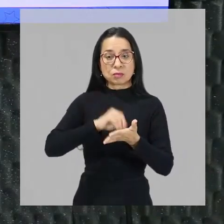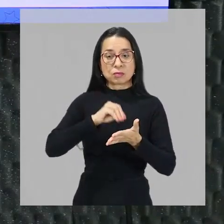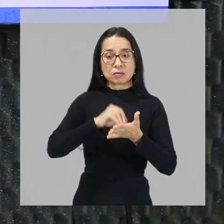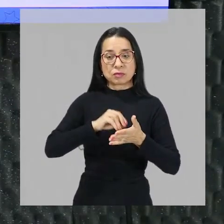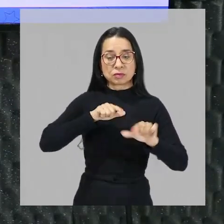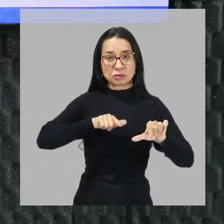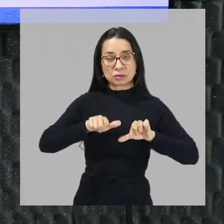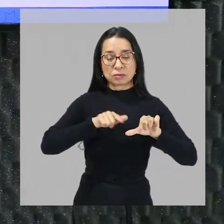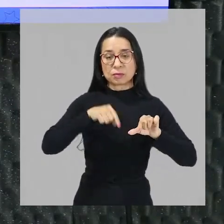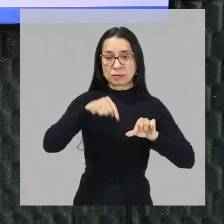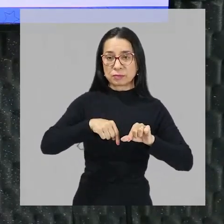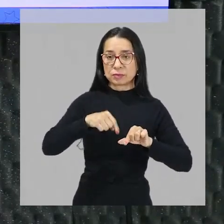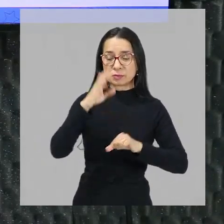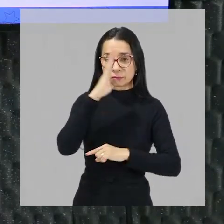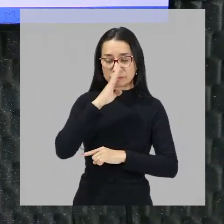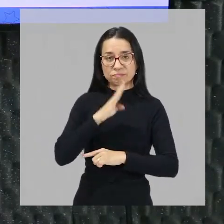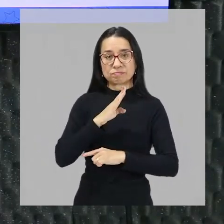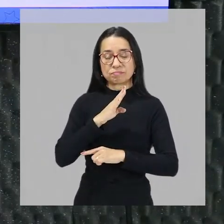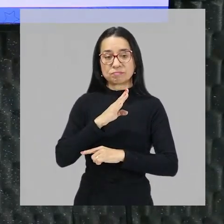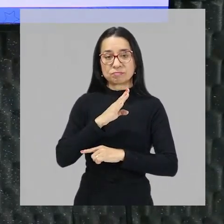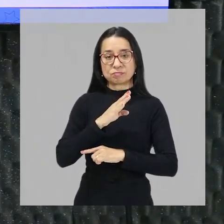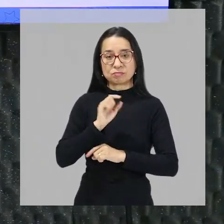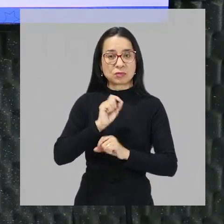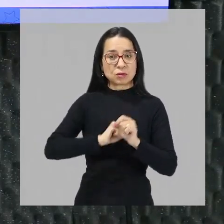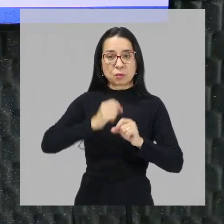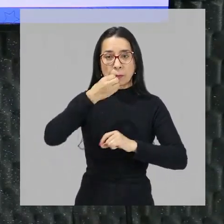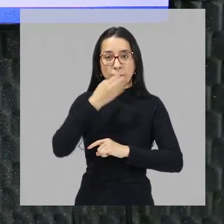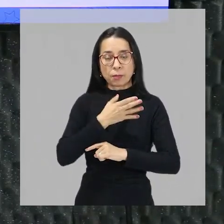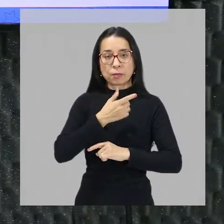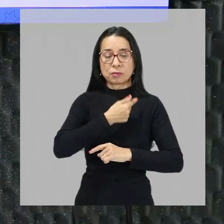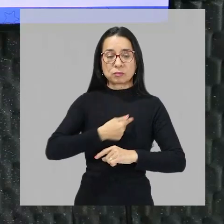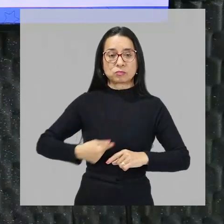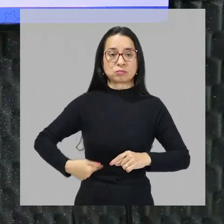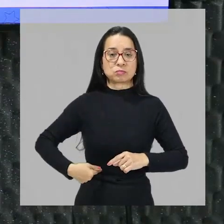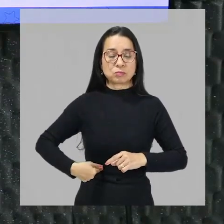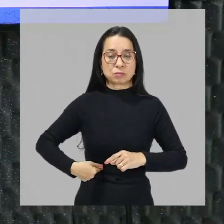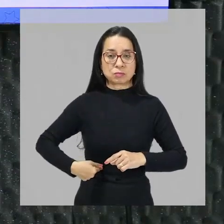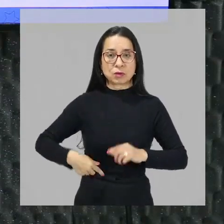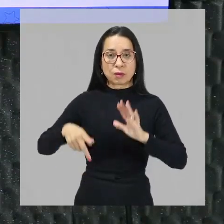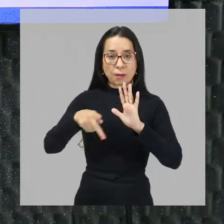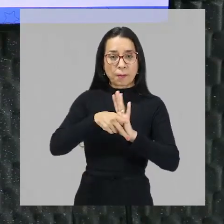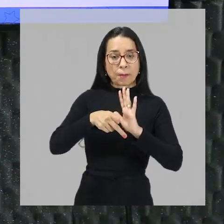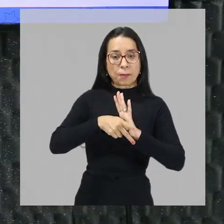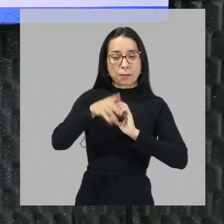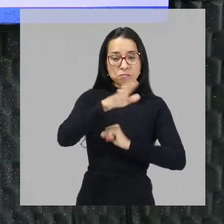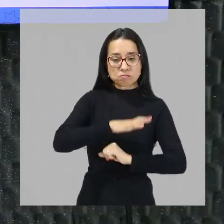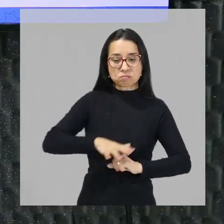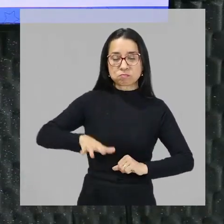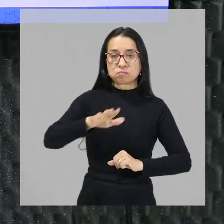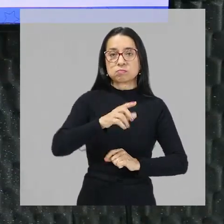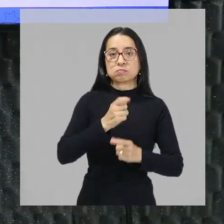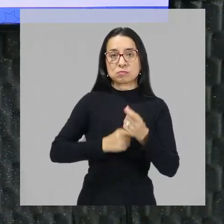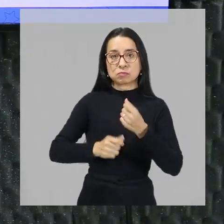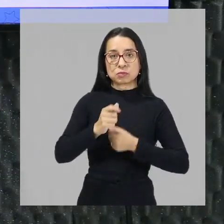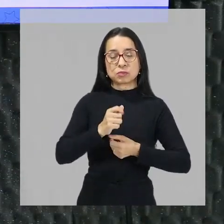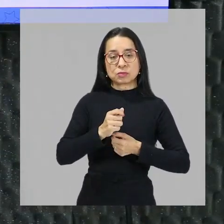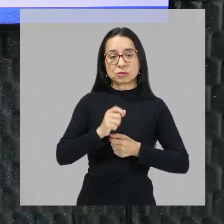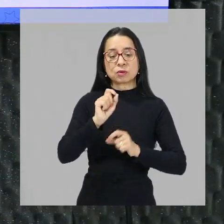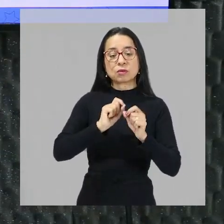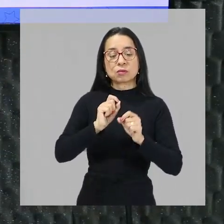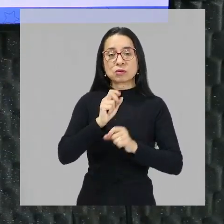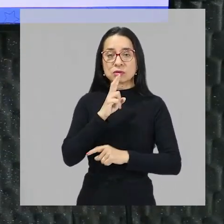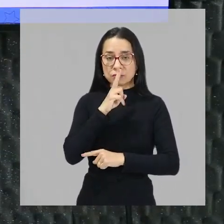econômica no momento, ela não era favorável a esse governo, o que, de certa forma, acabou fortalecendo ainda mais